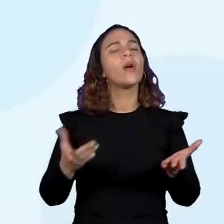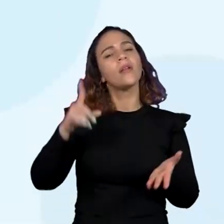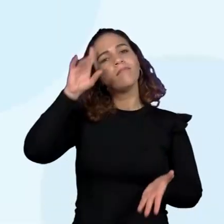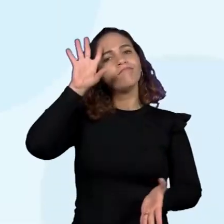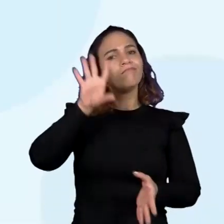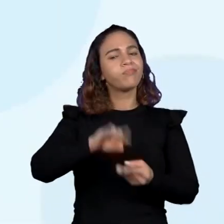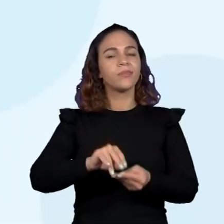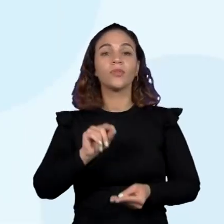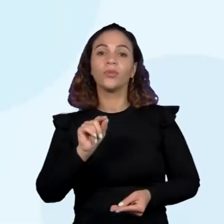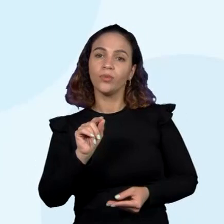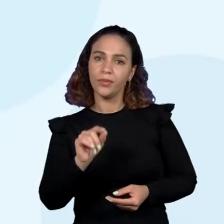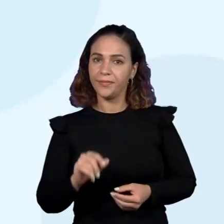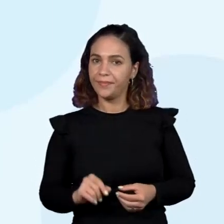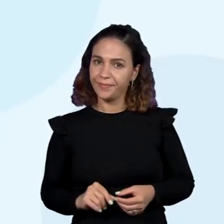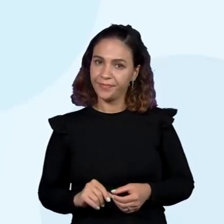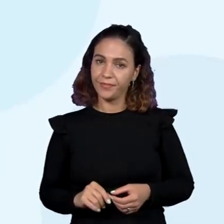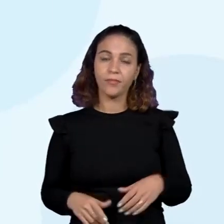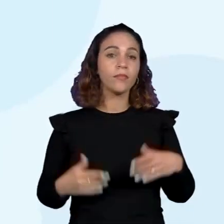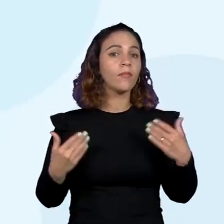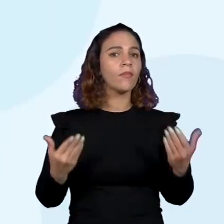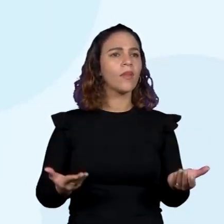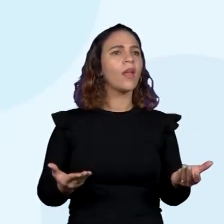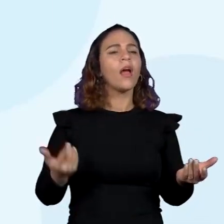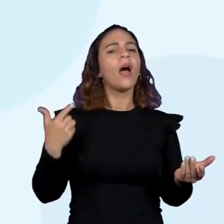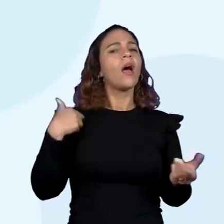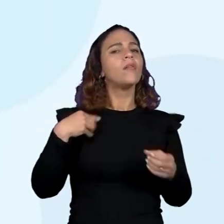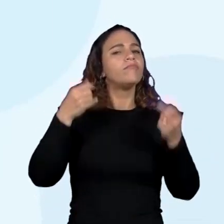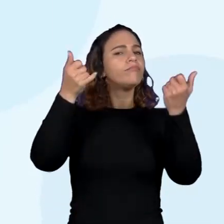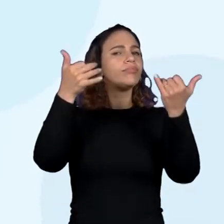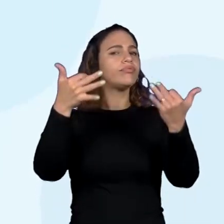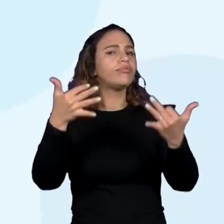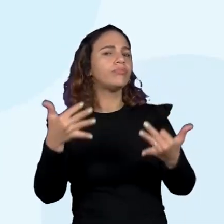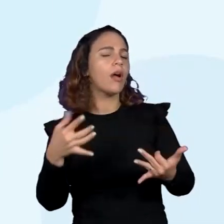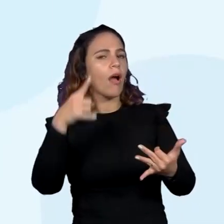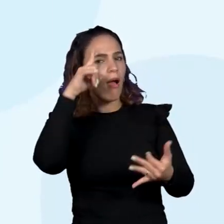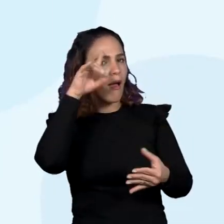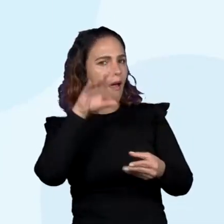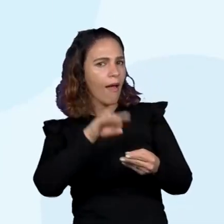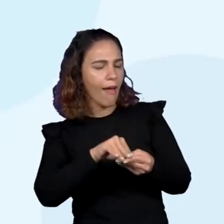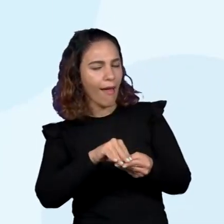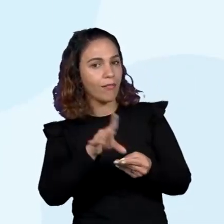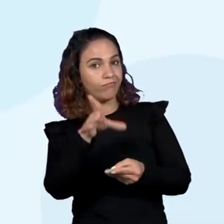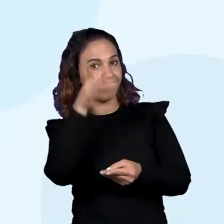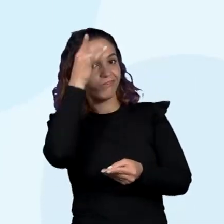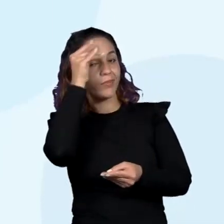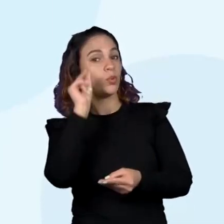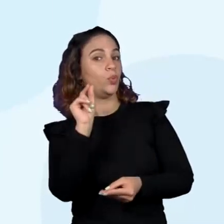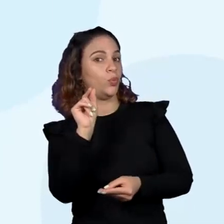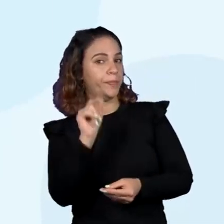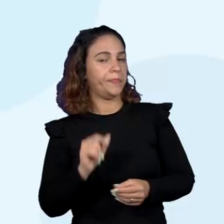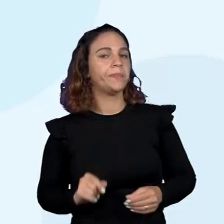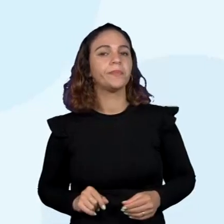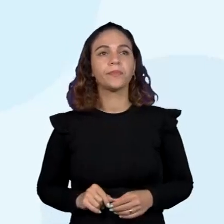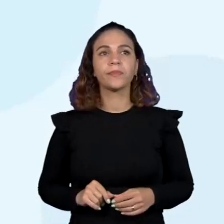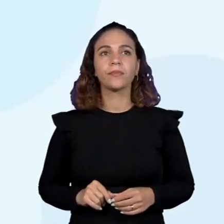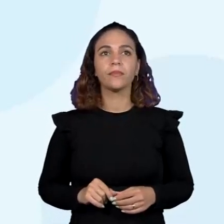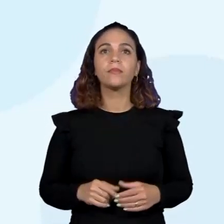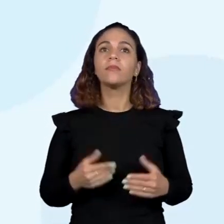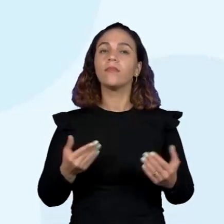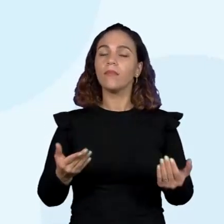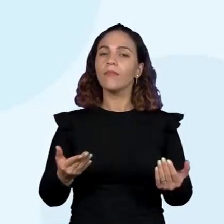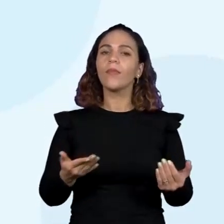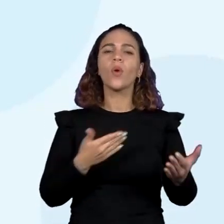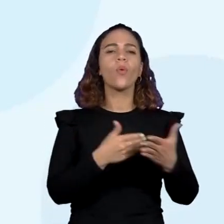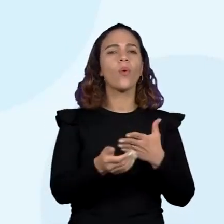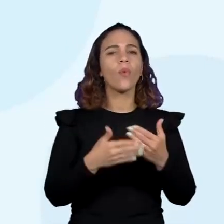Conclusão. O que podemos concluir com isso? Vamos lá. Que todos